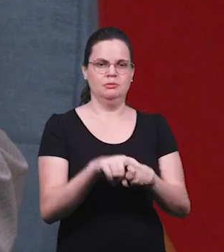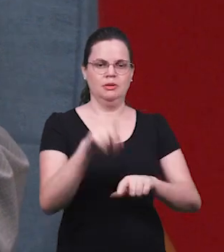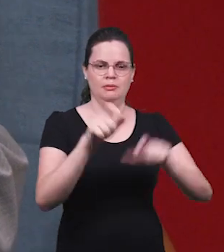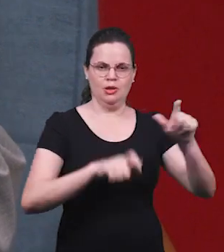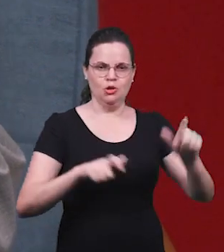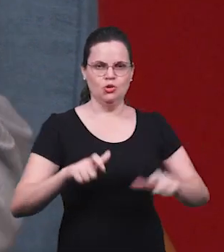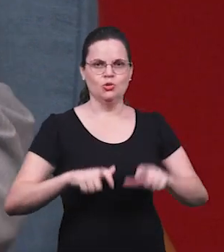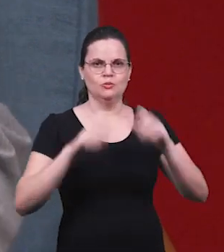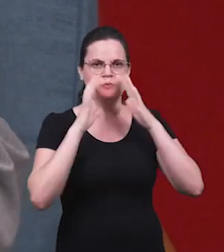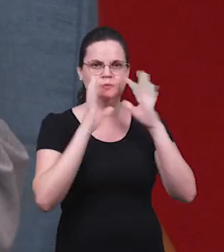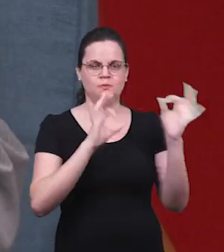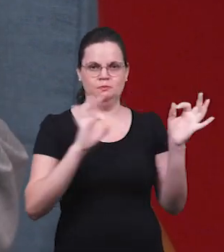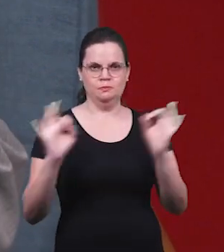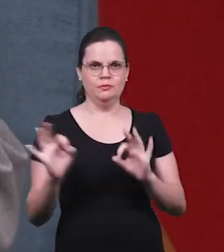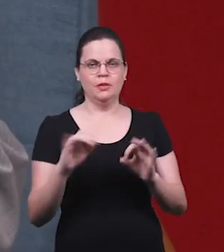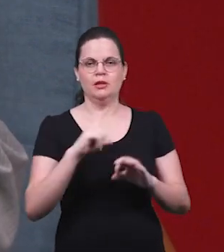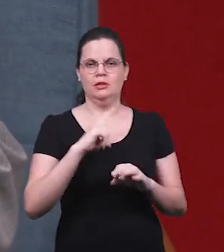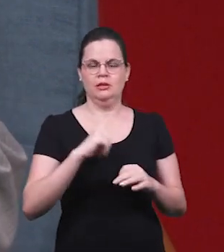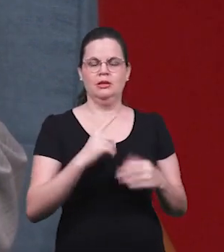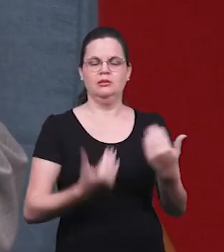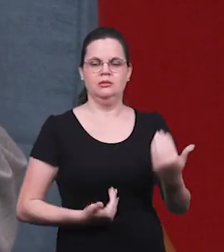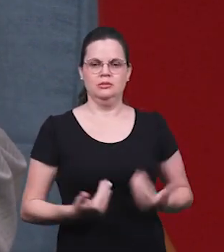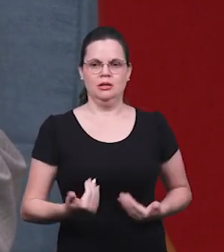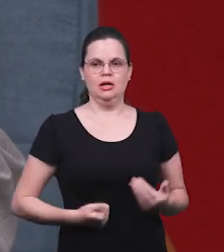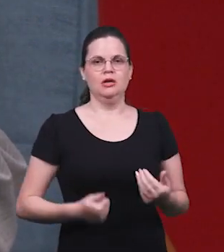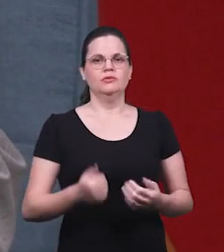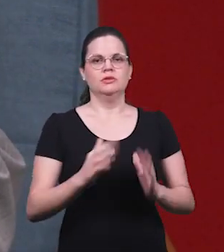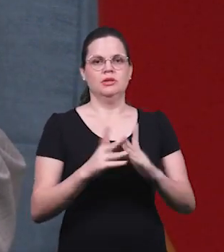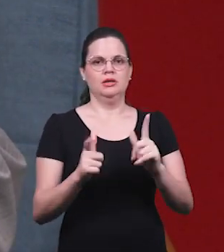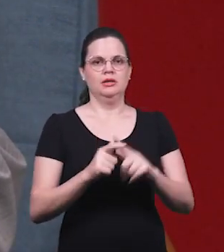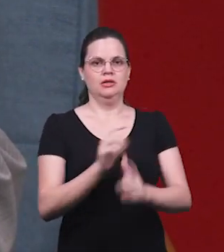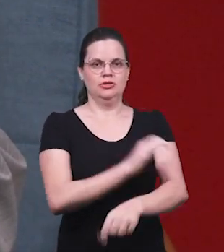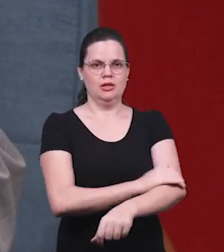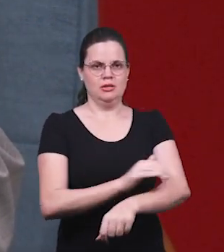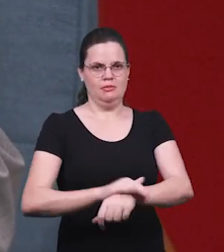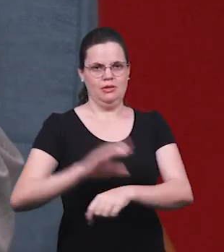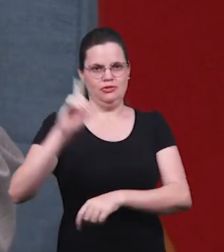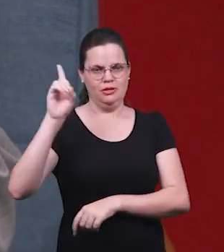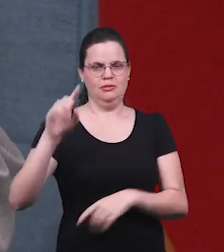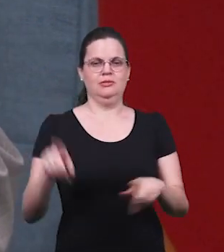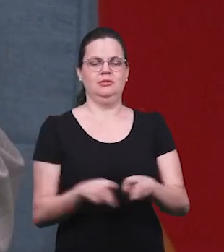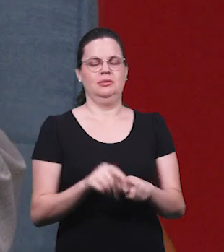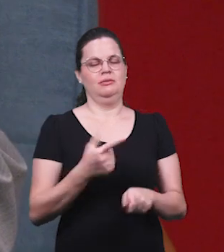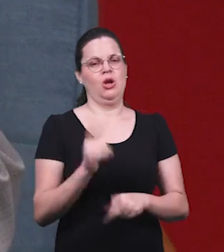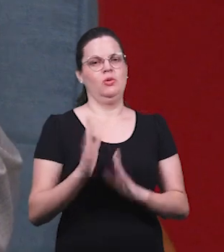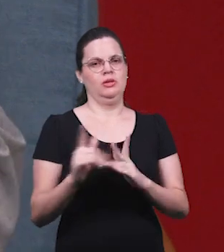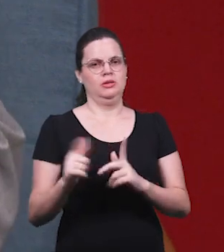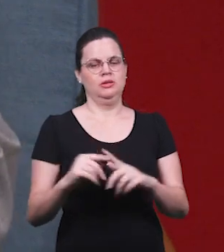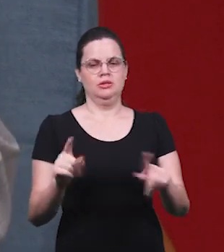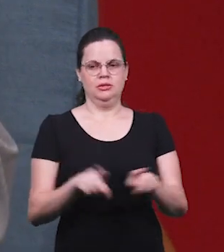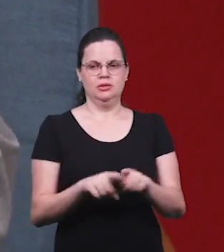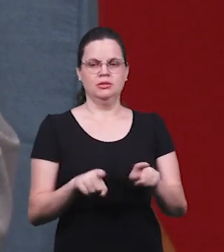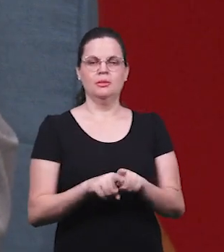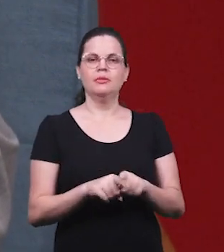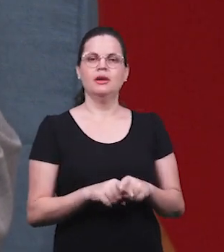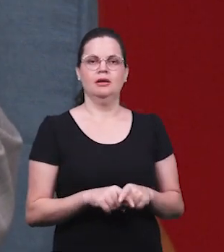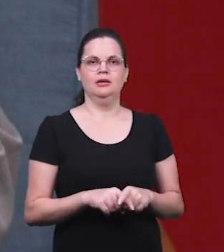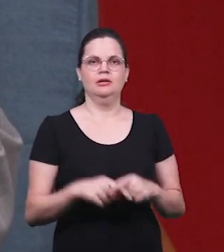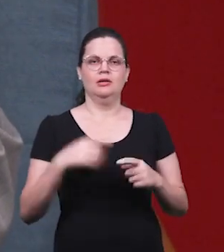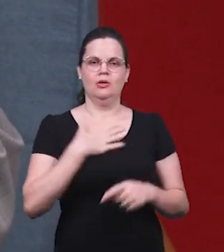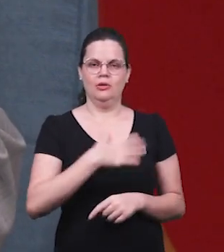recebemos recentemente informação que irmãos nossos da Assembleia, irmãos nossos de outras igrejas